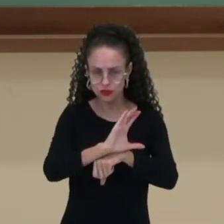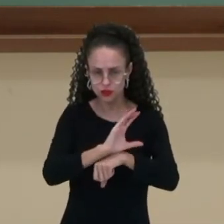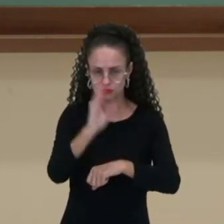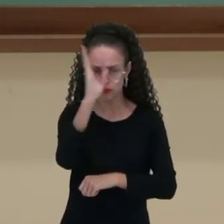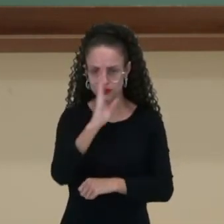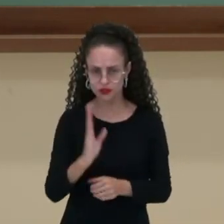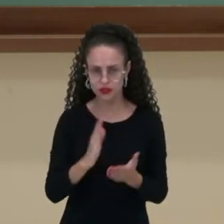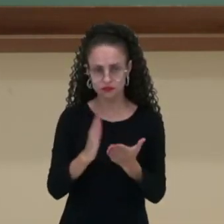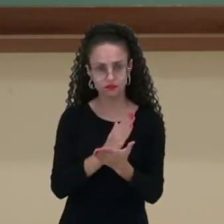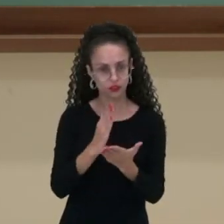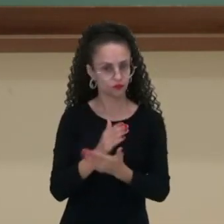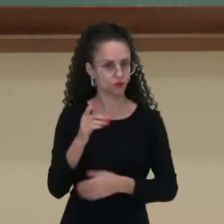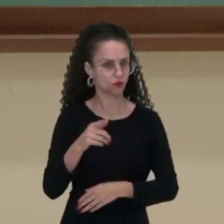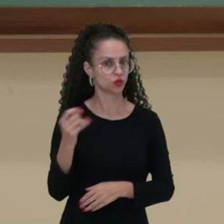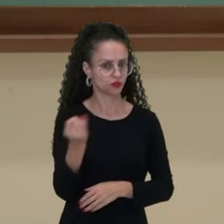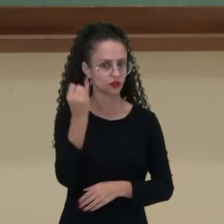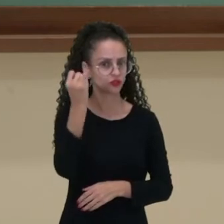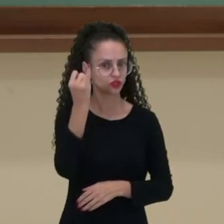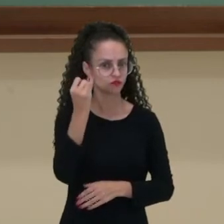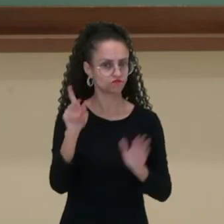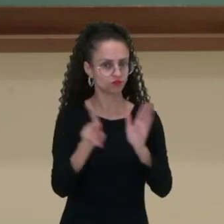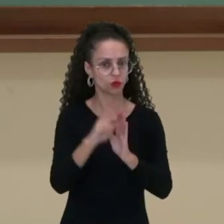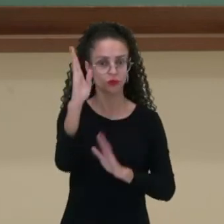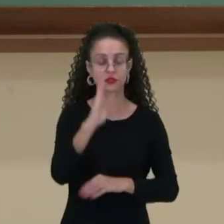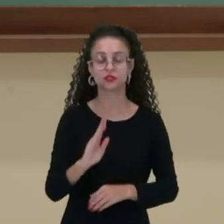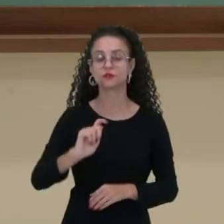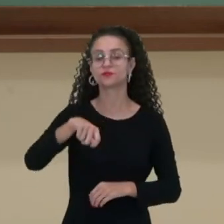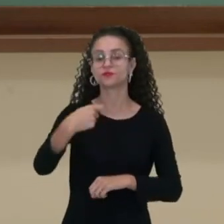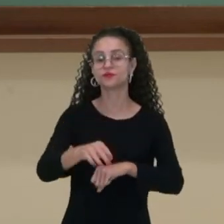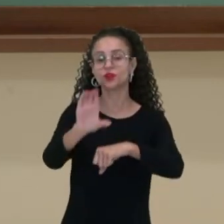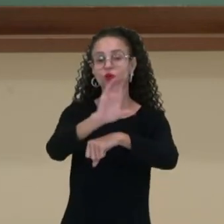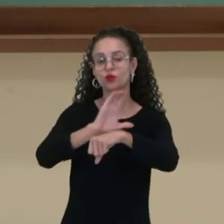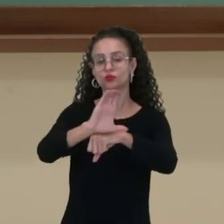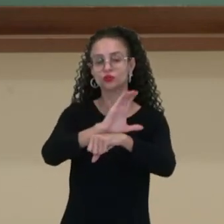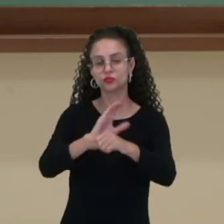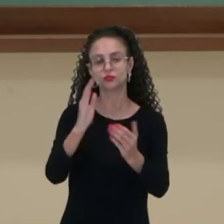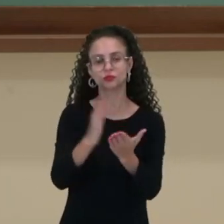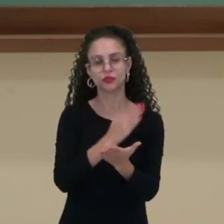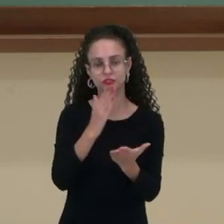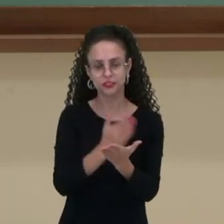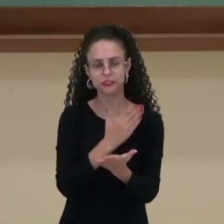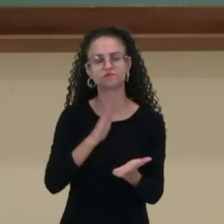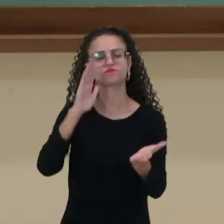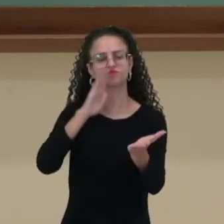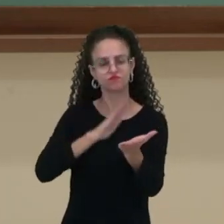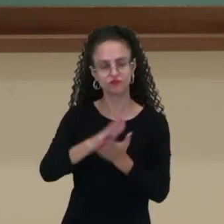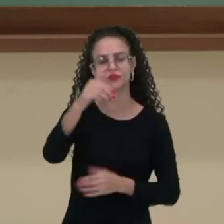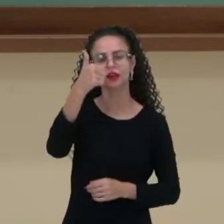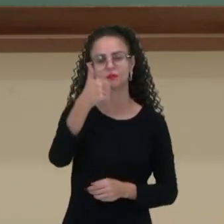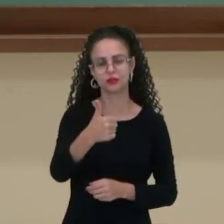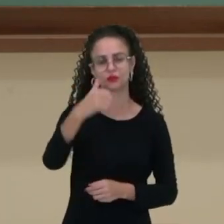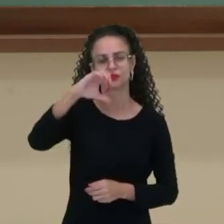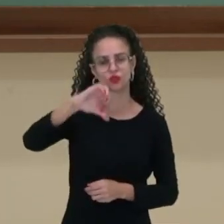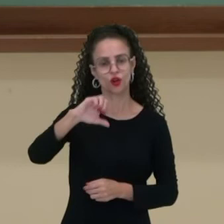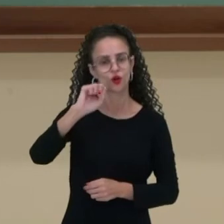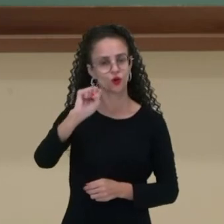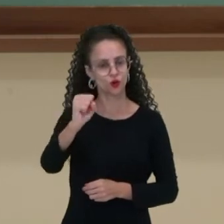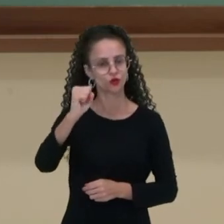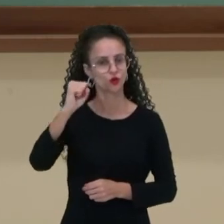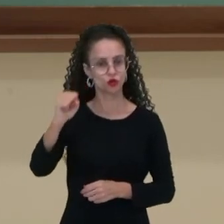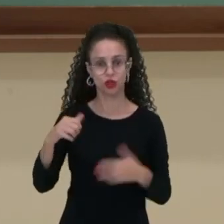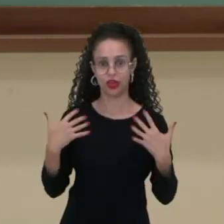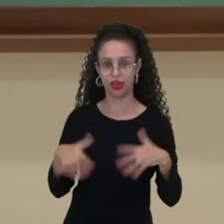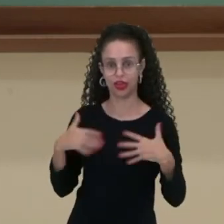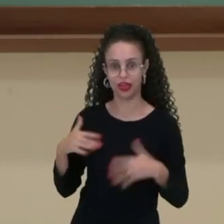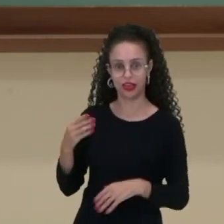muito importante para o Brasil, chamado Constituição. Ela foi promulgada em 1988. Olha, meu Deus,